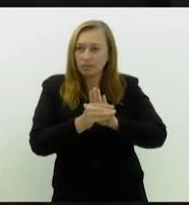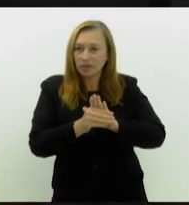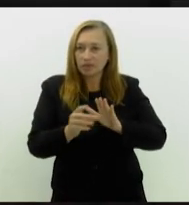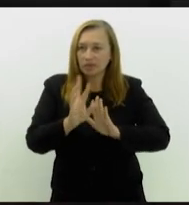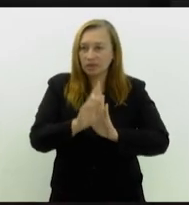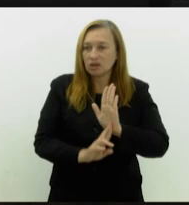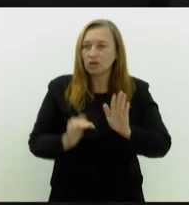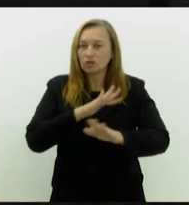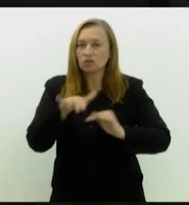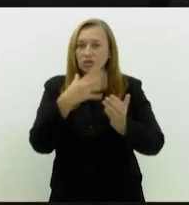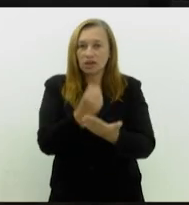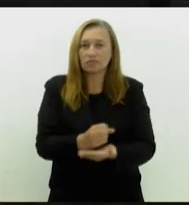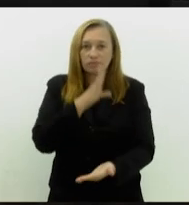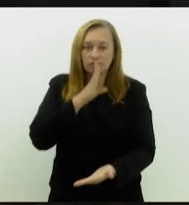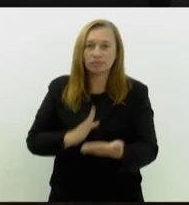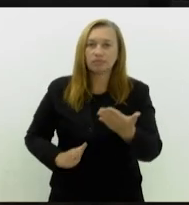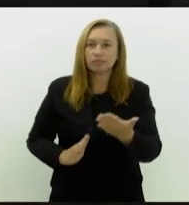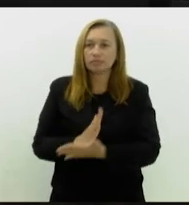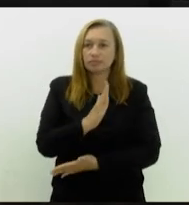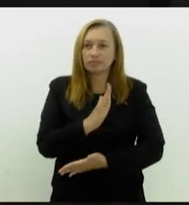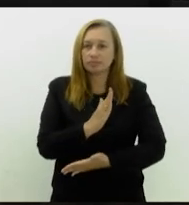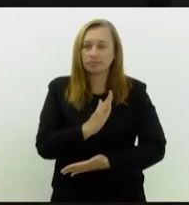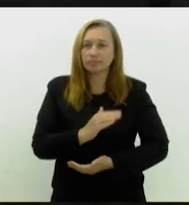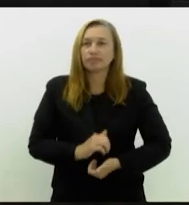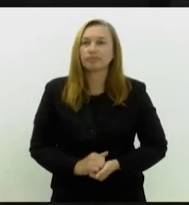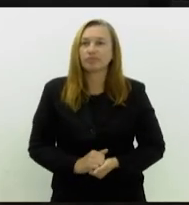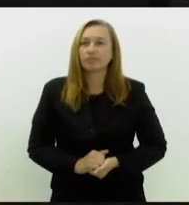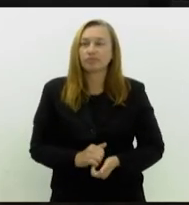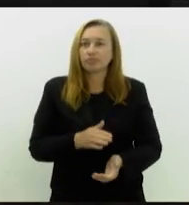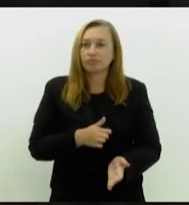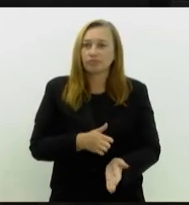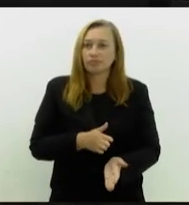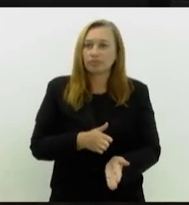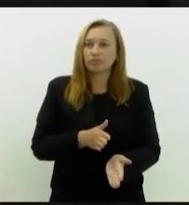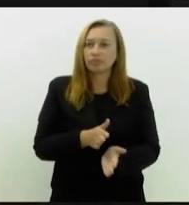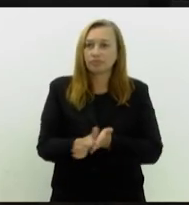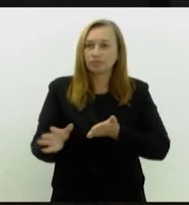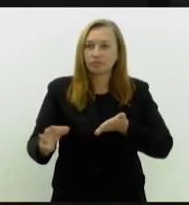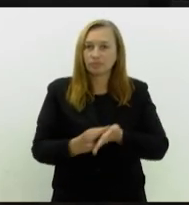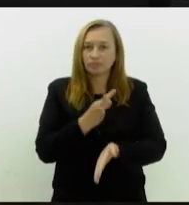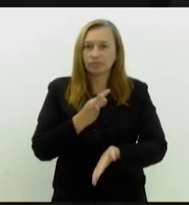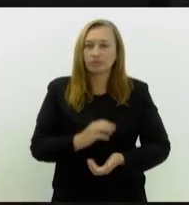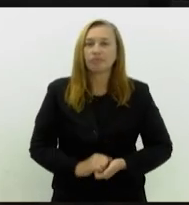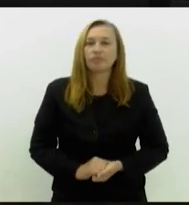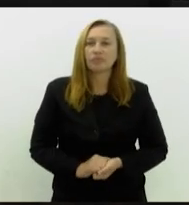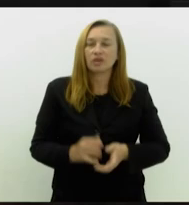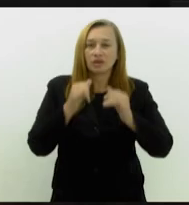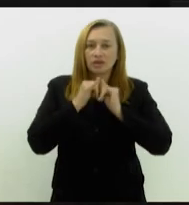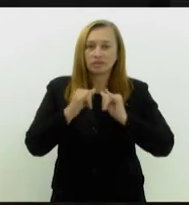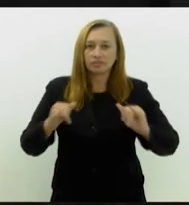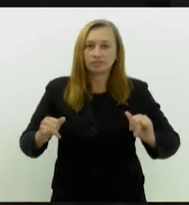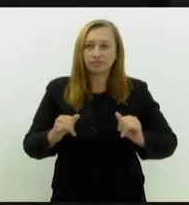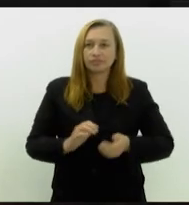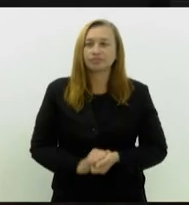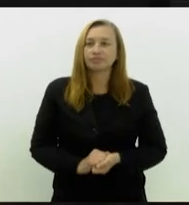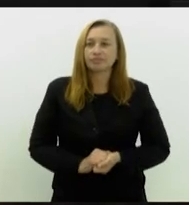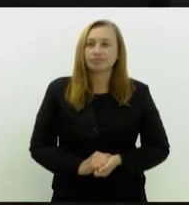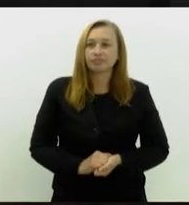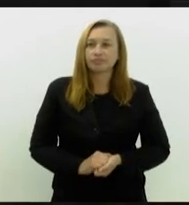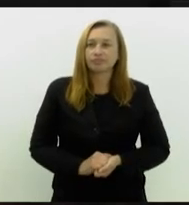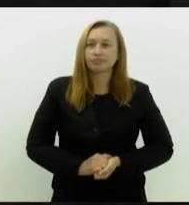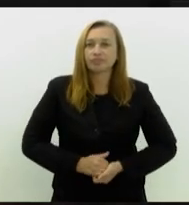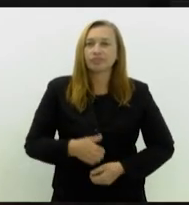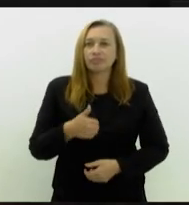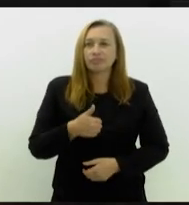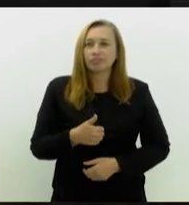senhores que aprovam permaneçam Como estão aprovado vai a autógrafo anuncio em tramitação